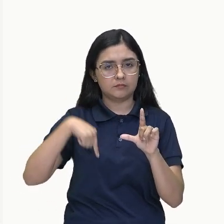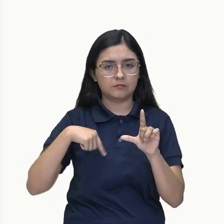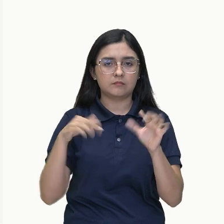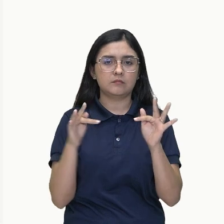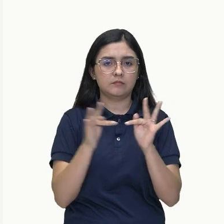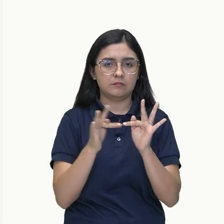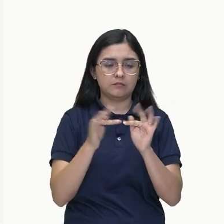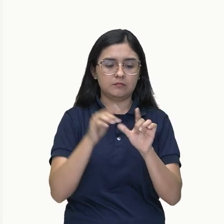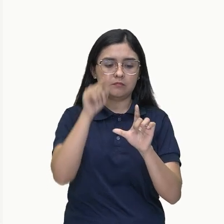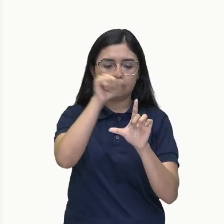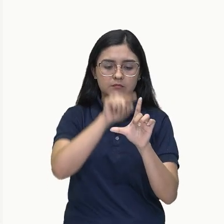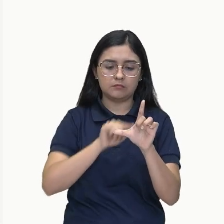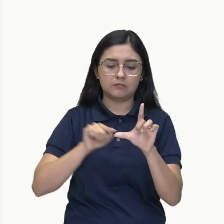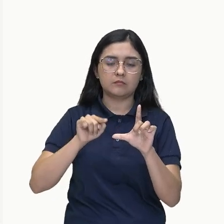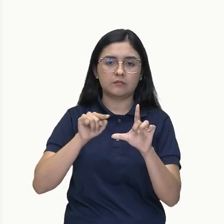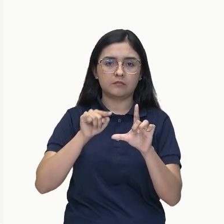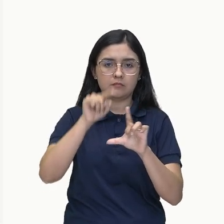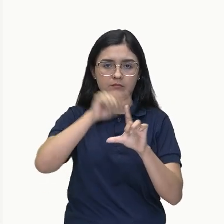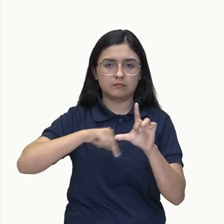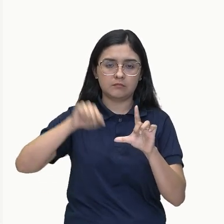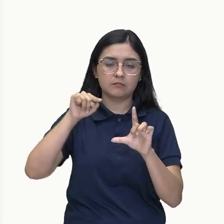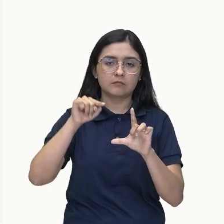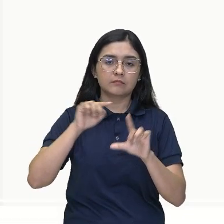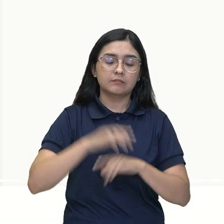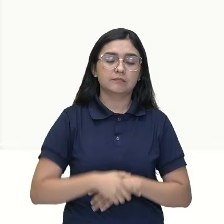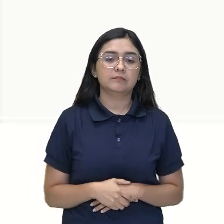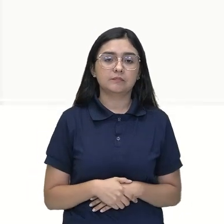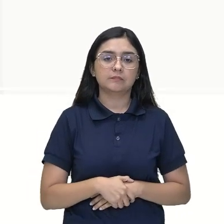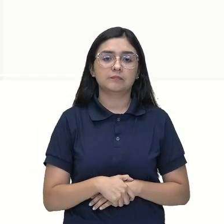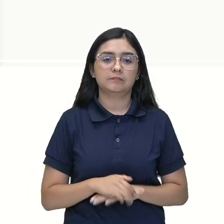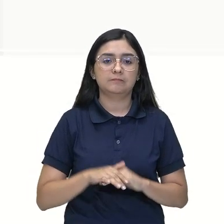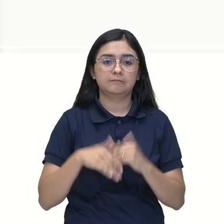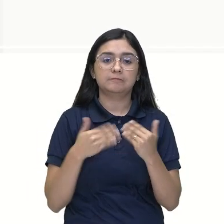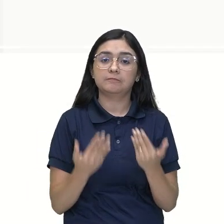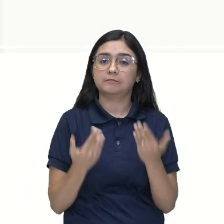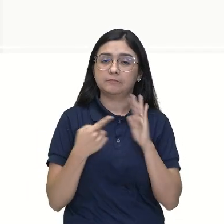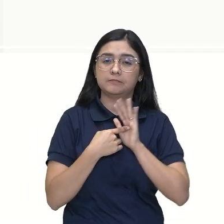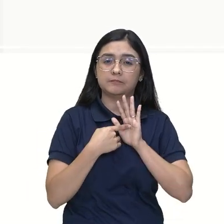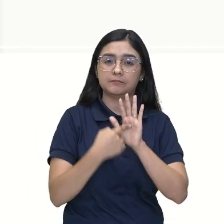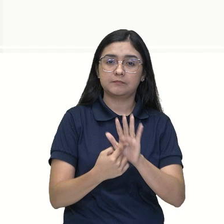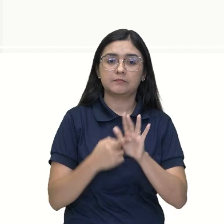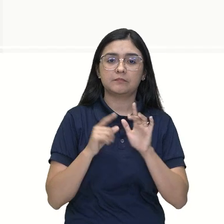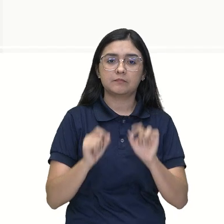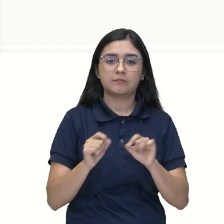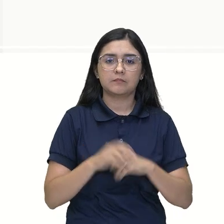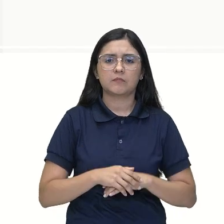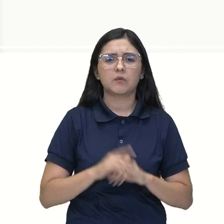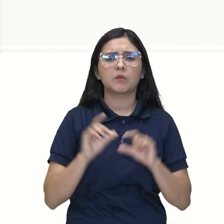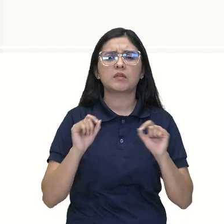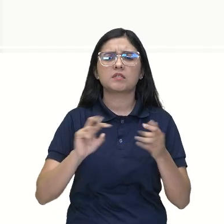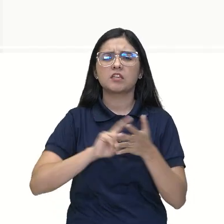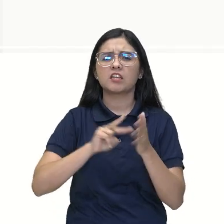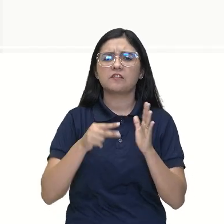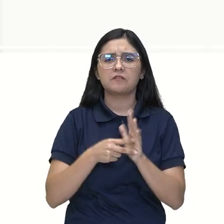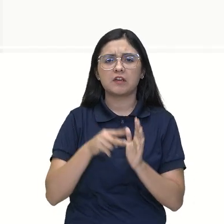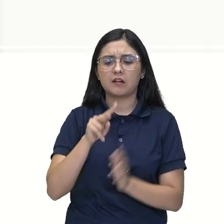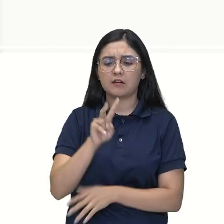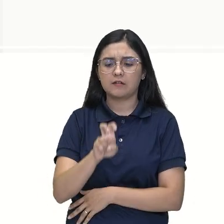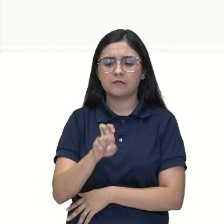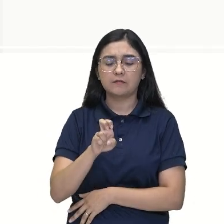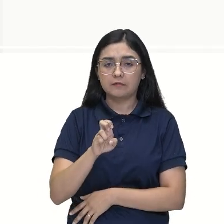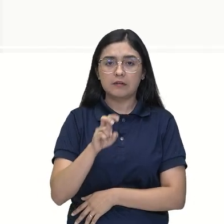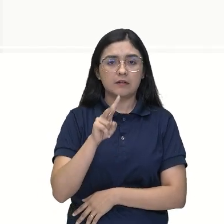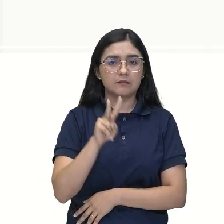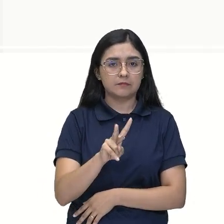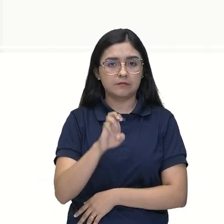de sentido. Então, deixa eu só falar para vocês aqui o que vem ser esse vértice. Então, eu tenho aqui